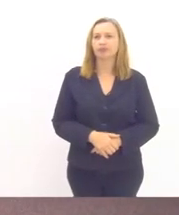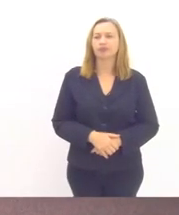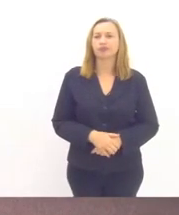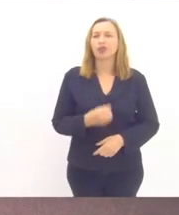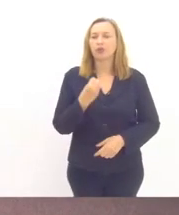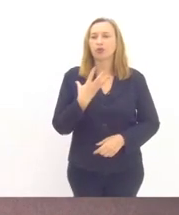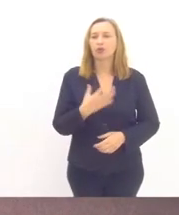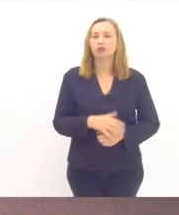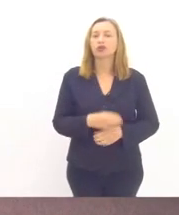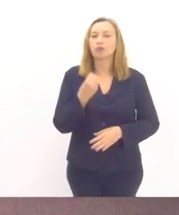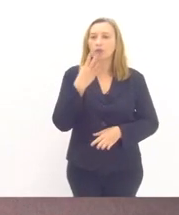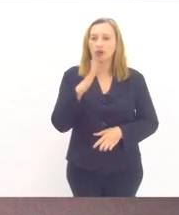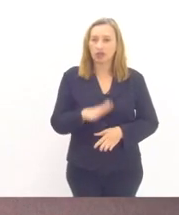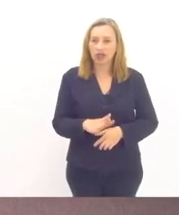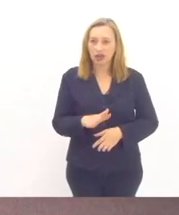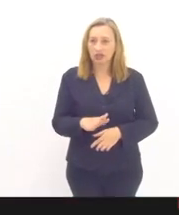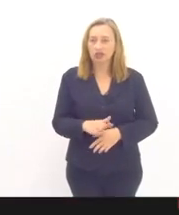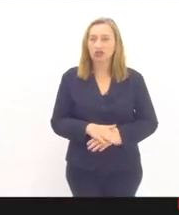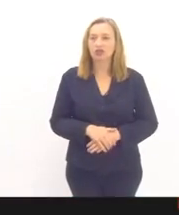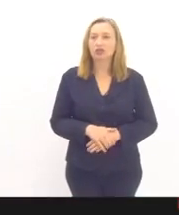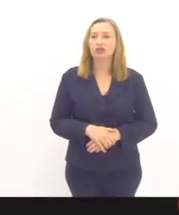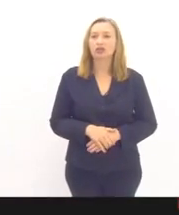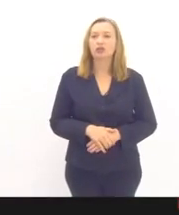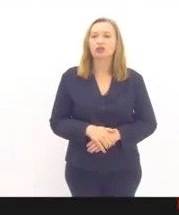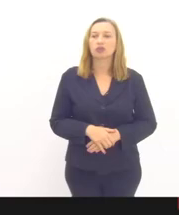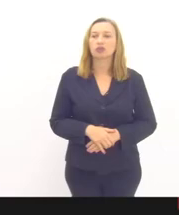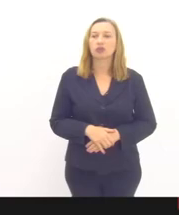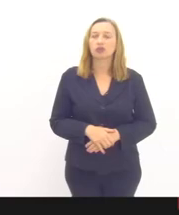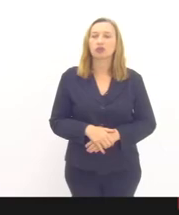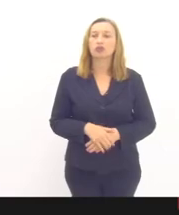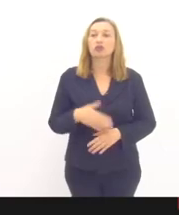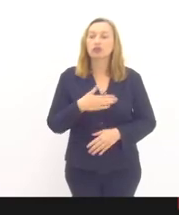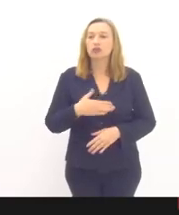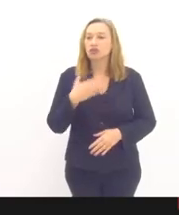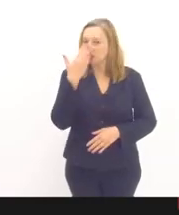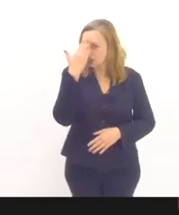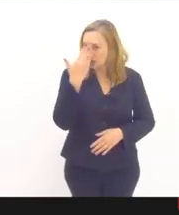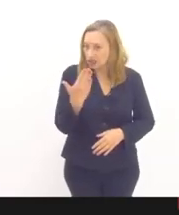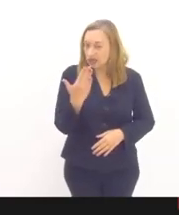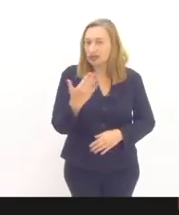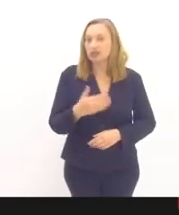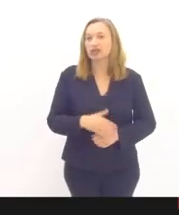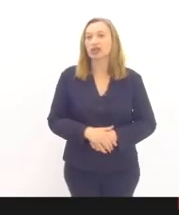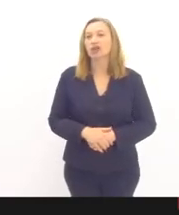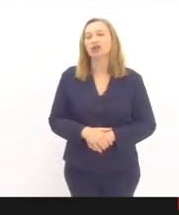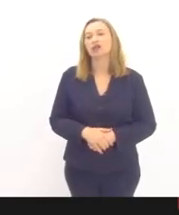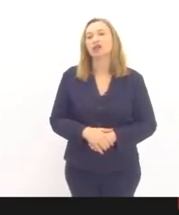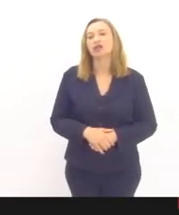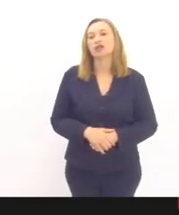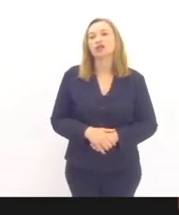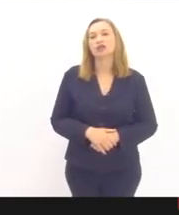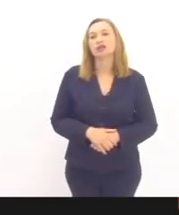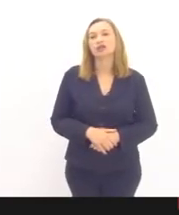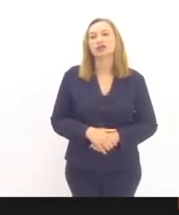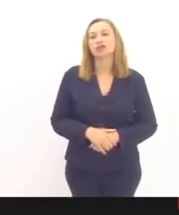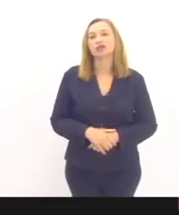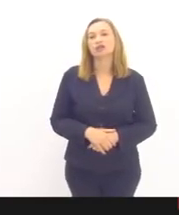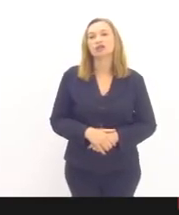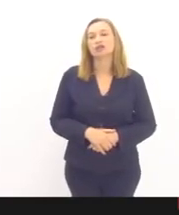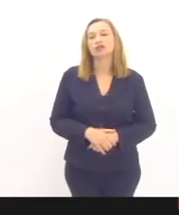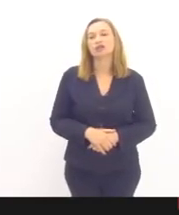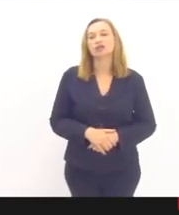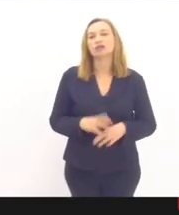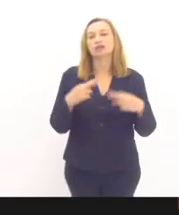Bom, boa tarde, né? Eu gostaria de agradecer muito ter participado